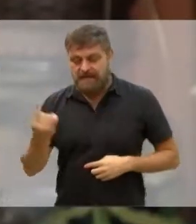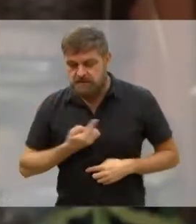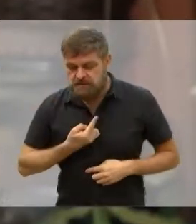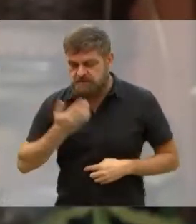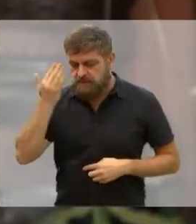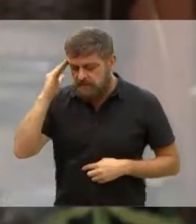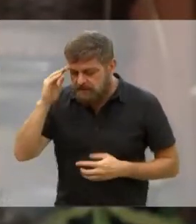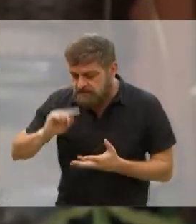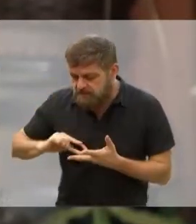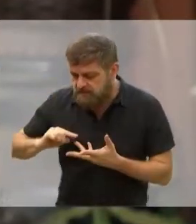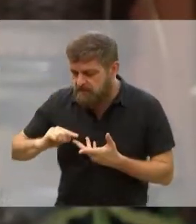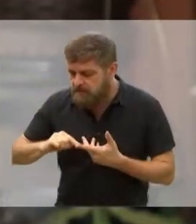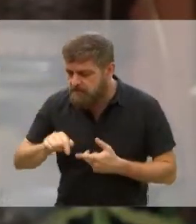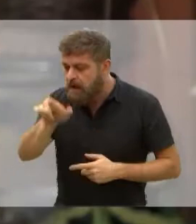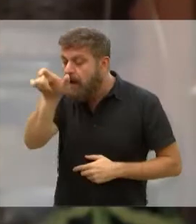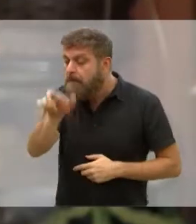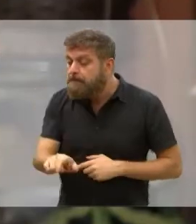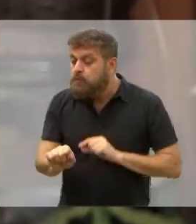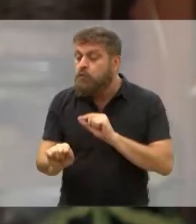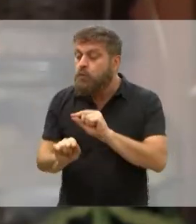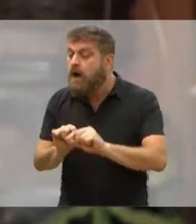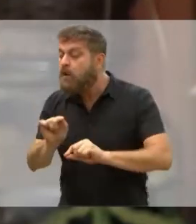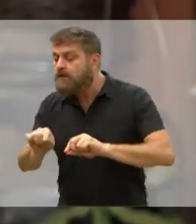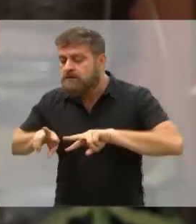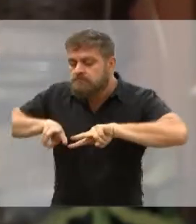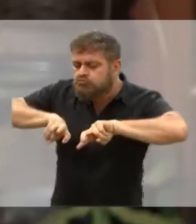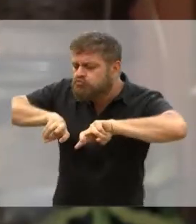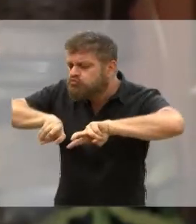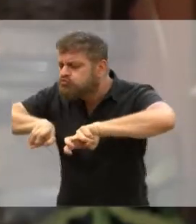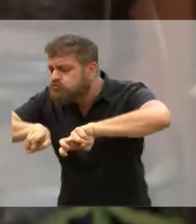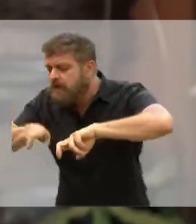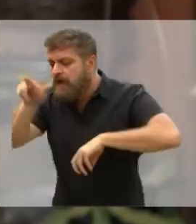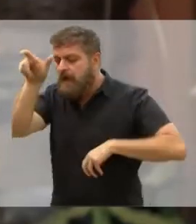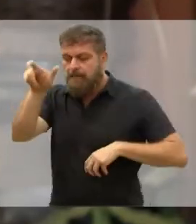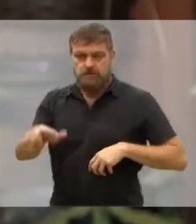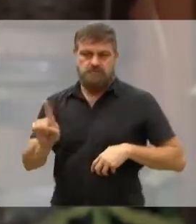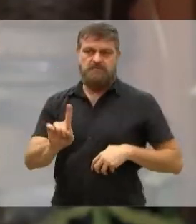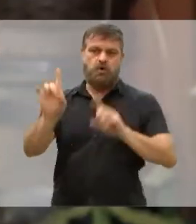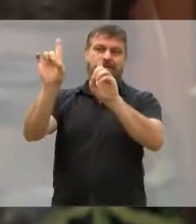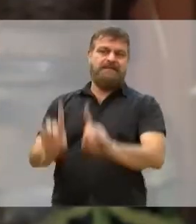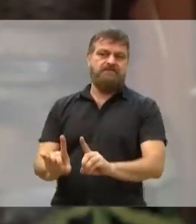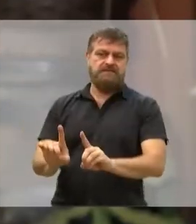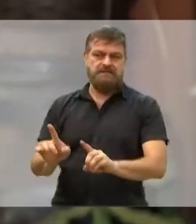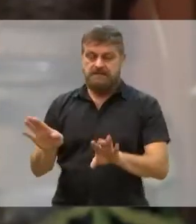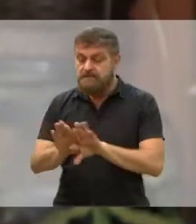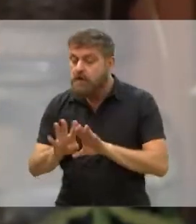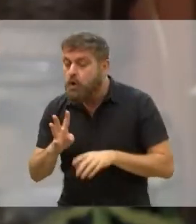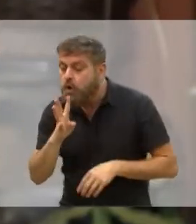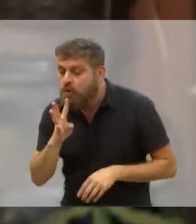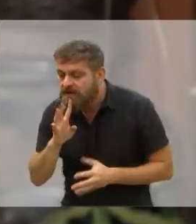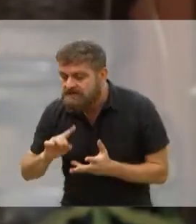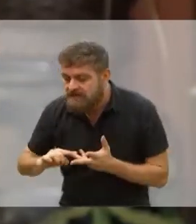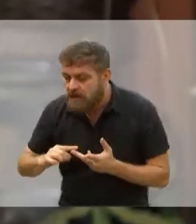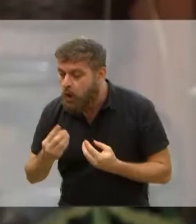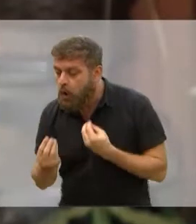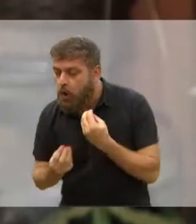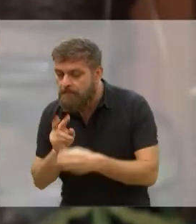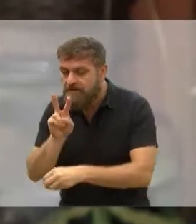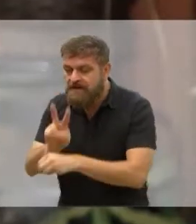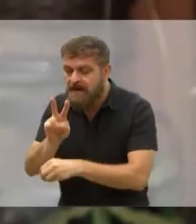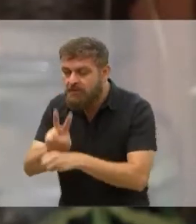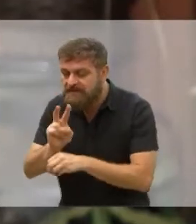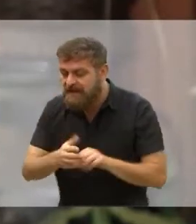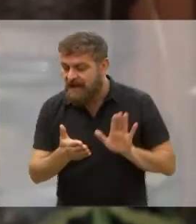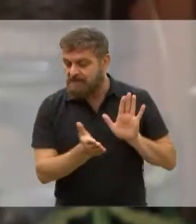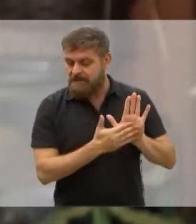que entender as condições daquela pessoa, mais uma vez, independente da deficiência, conhecer, né? Quando a gente se propõe a cuidar do